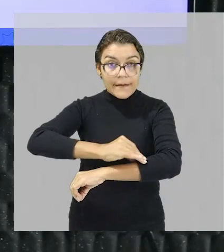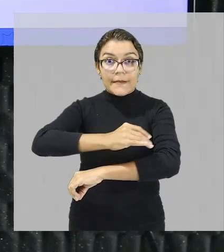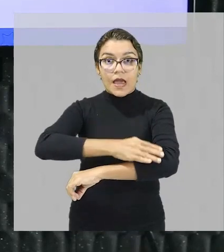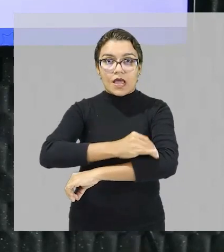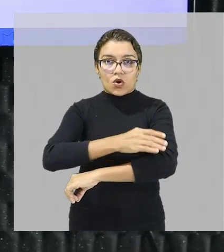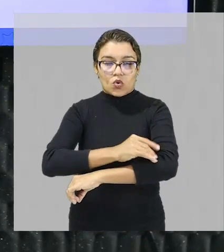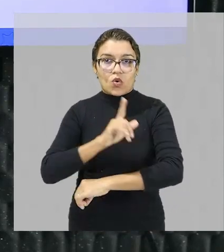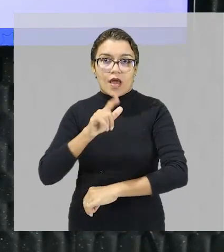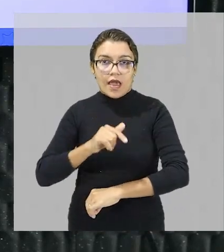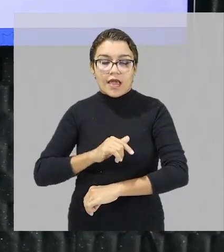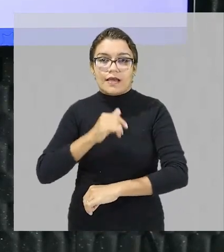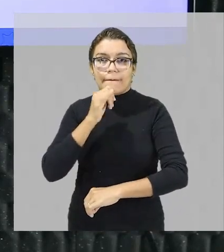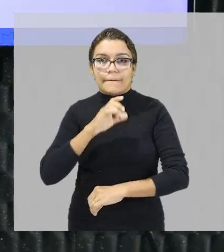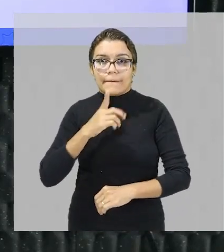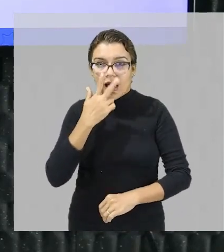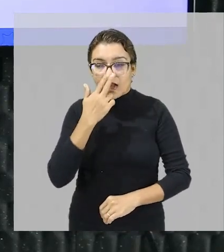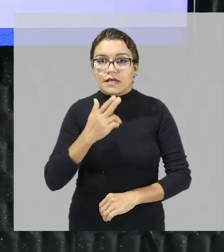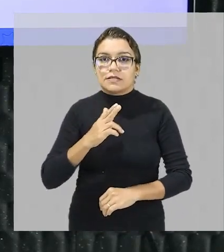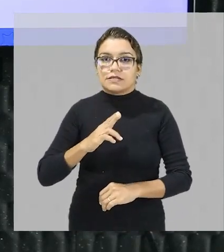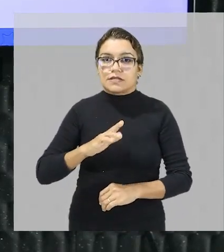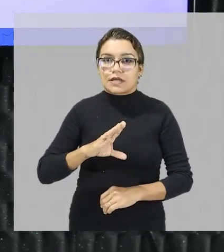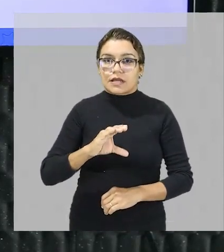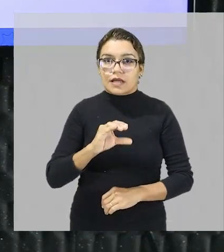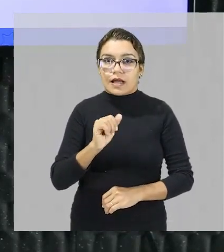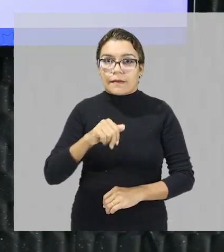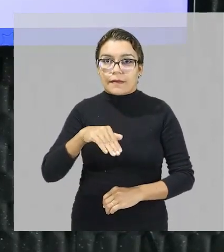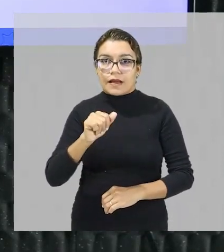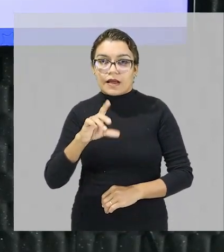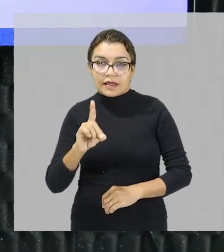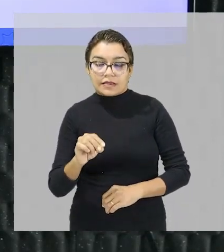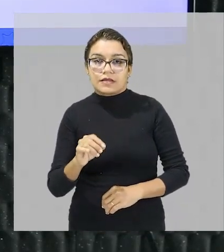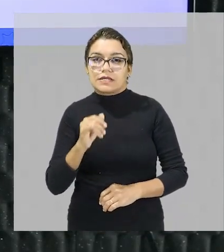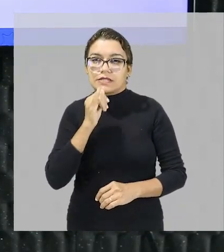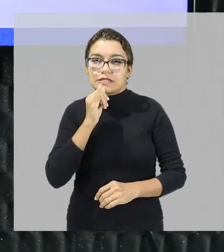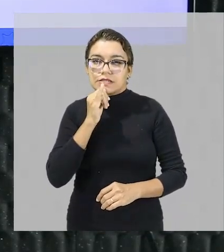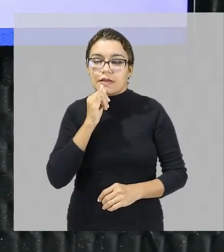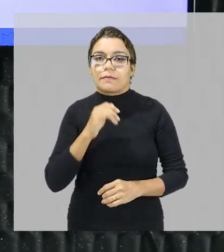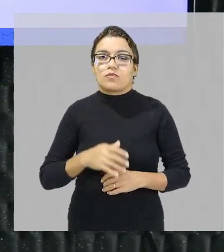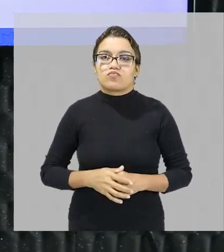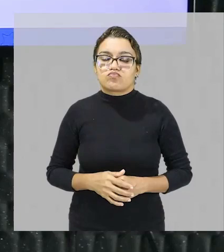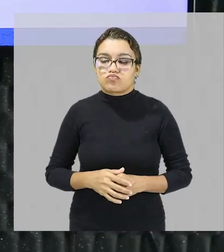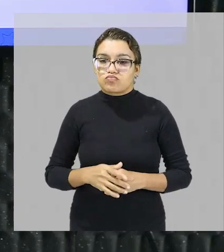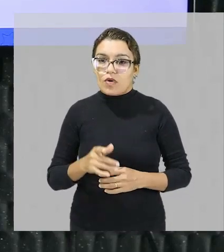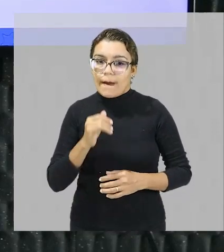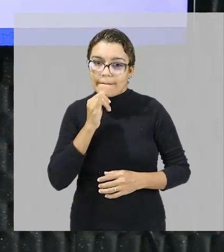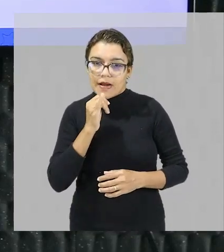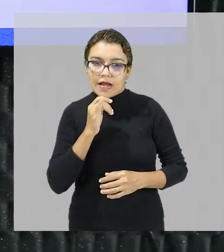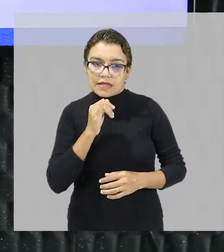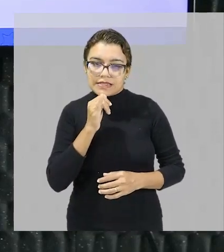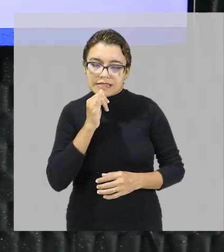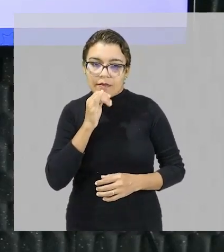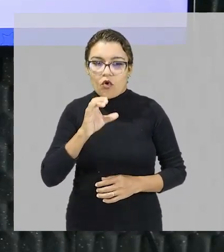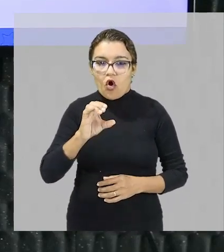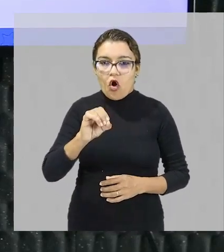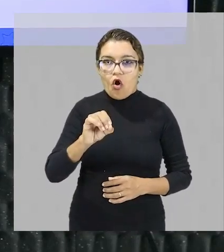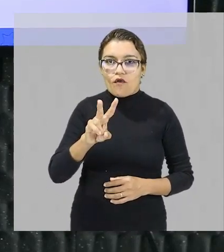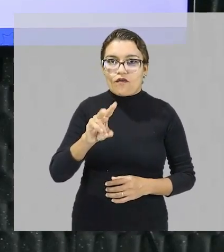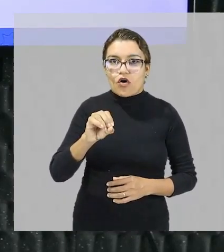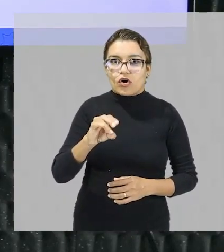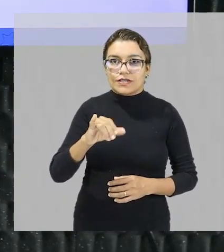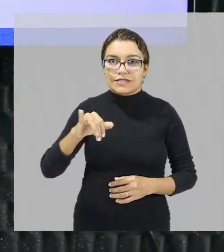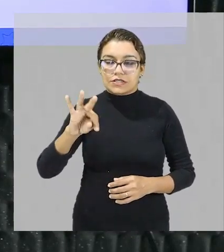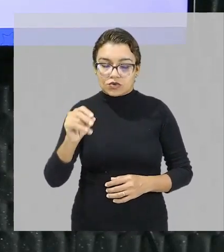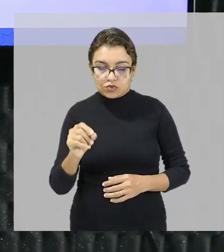pelúcida é uma camada que fica em torno do óvulo, tá? Do óvulo, o ovócito. E